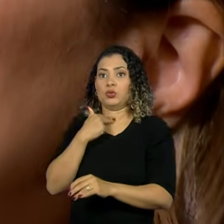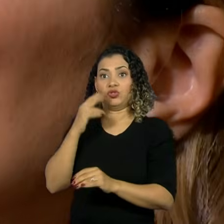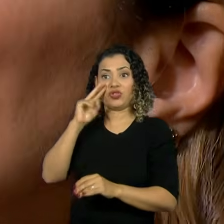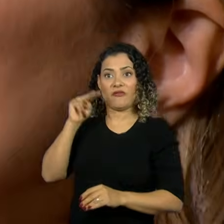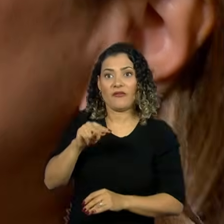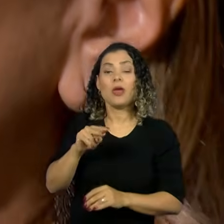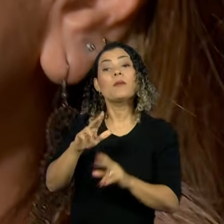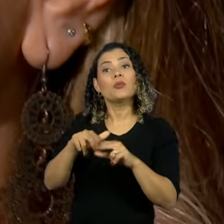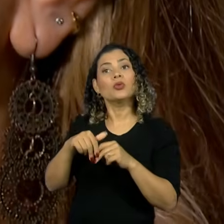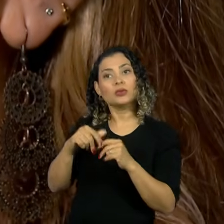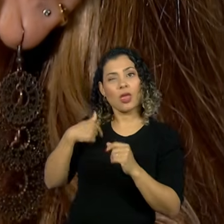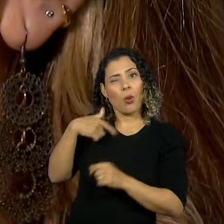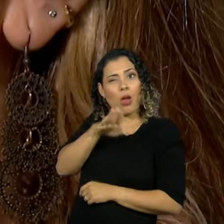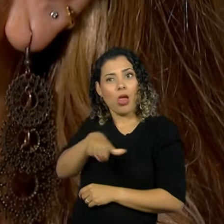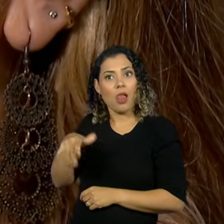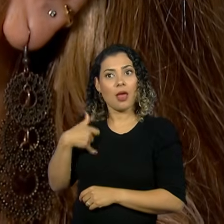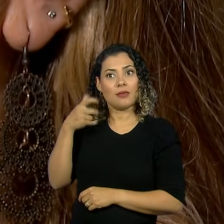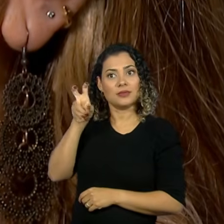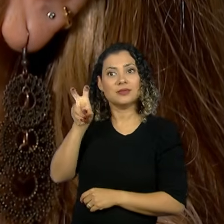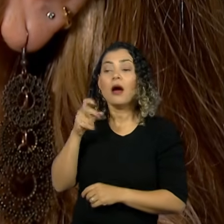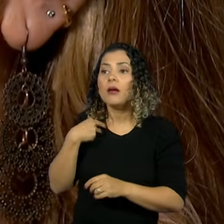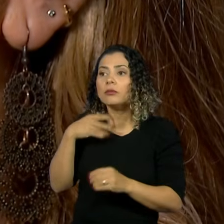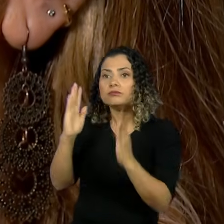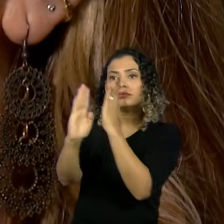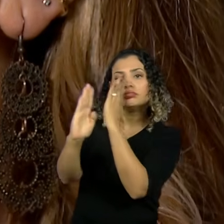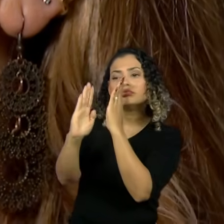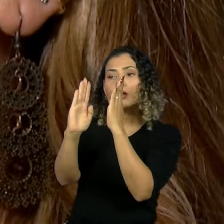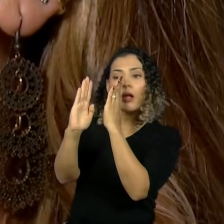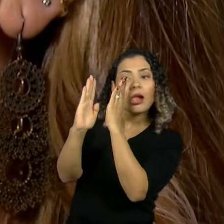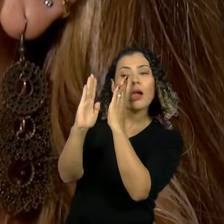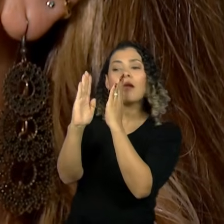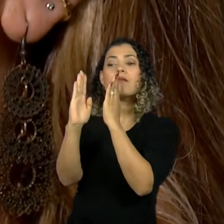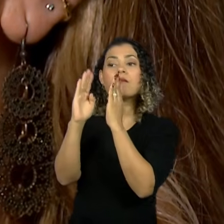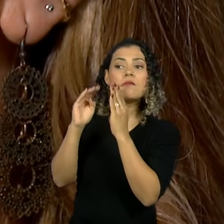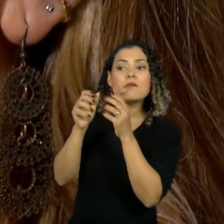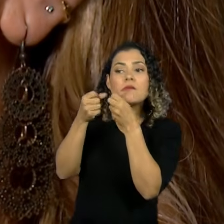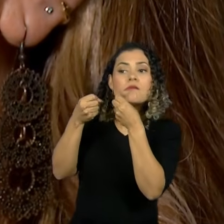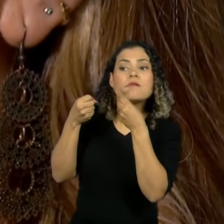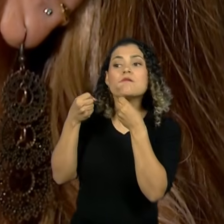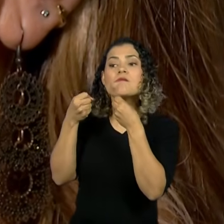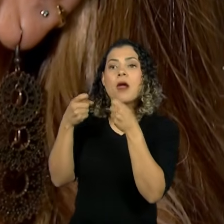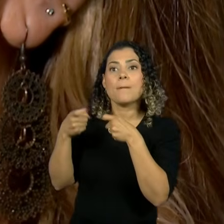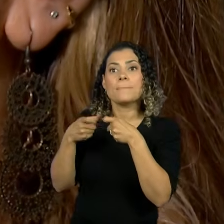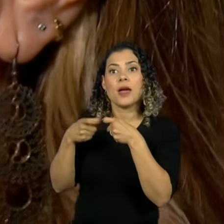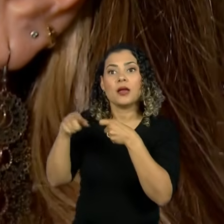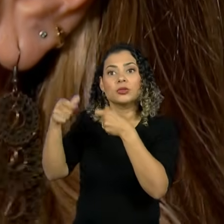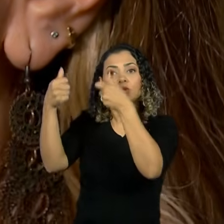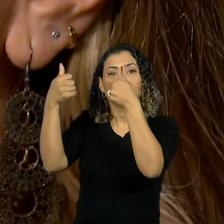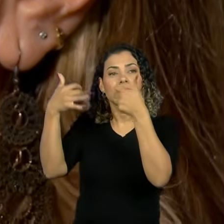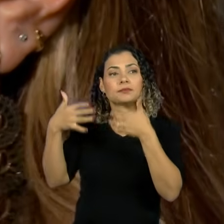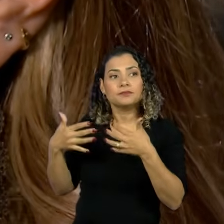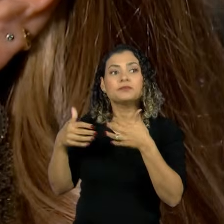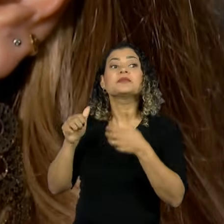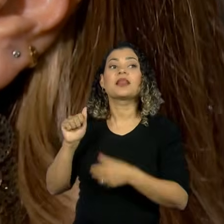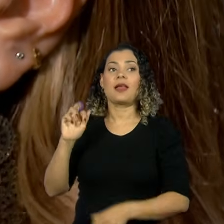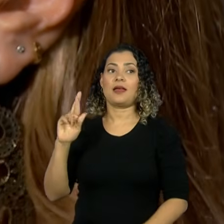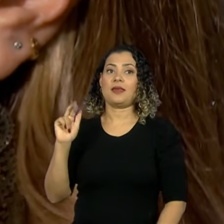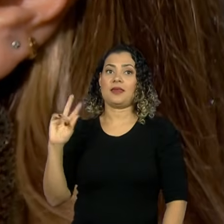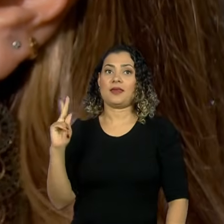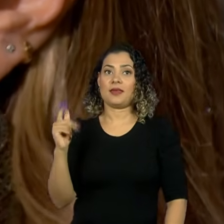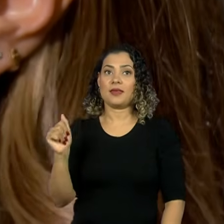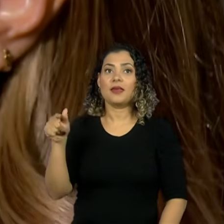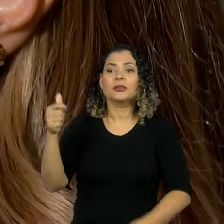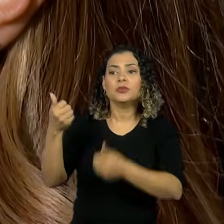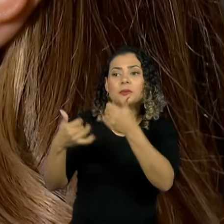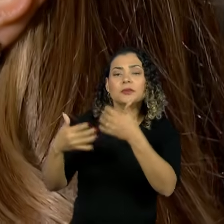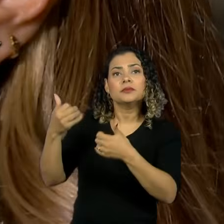eu espiava dali e via o doutor Aranha falando com ela, ouvindo, ela segurando na mão dela, assim,